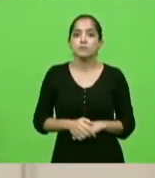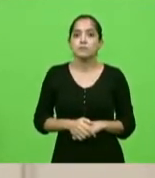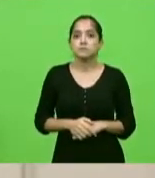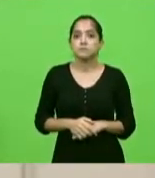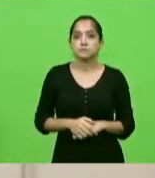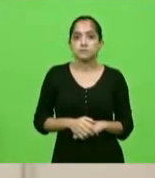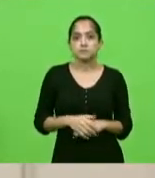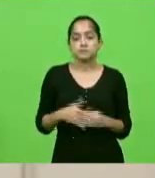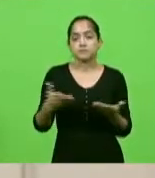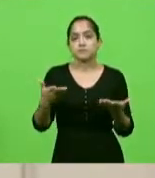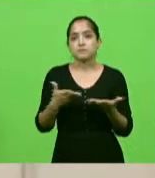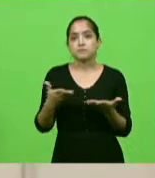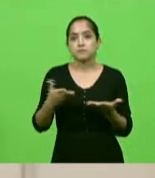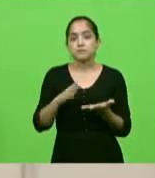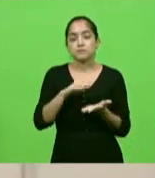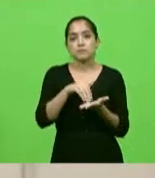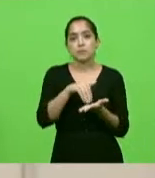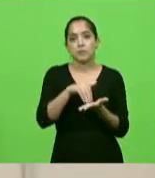Ingresso agora